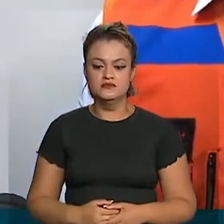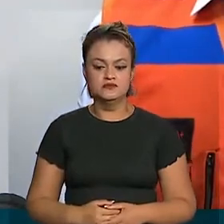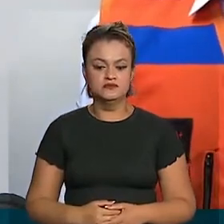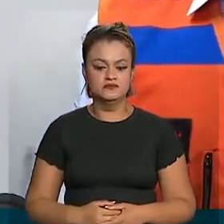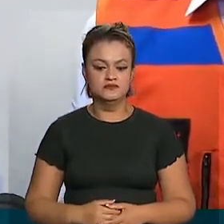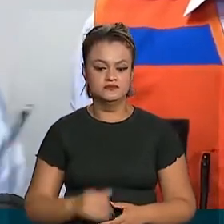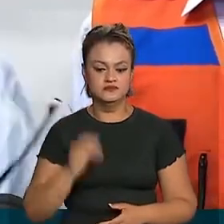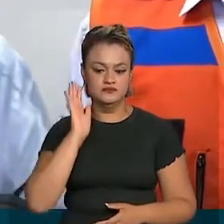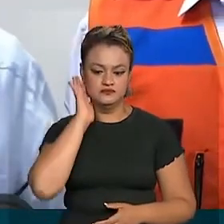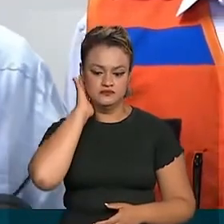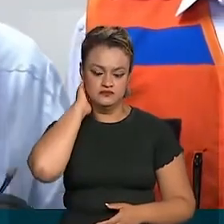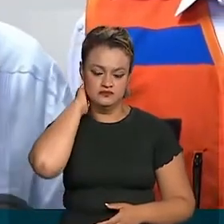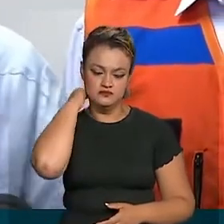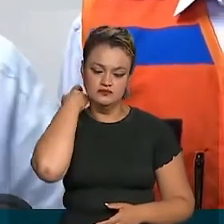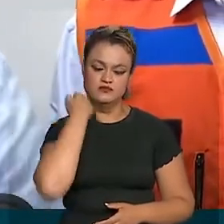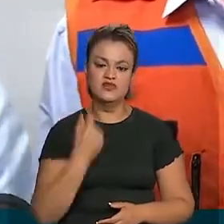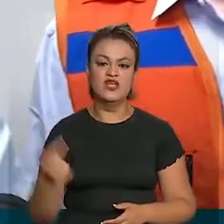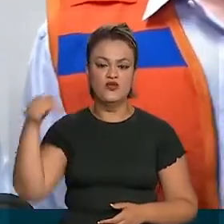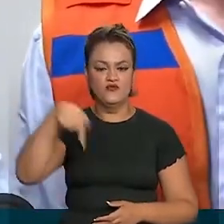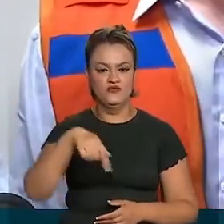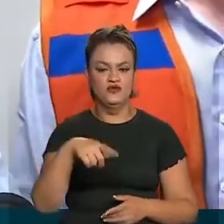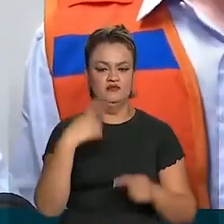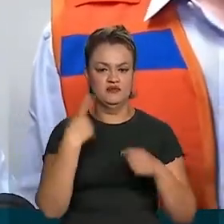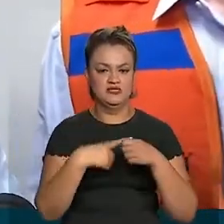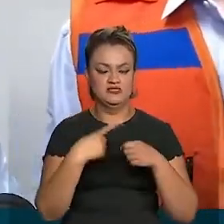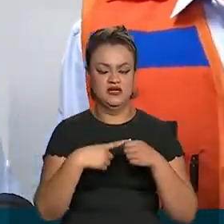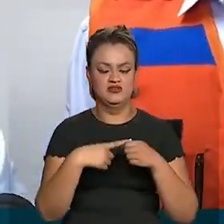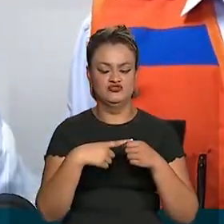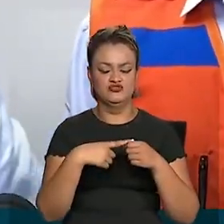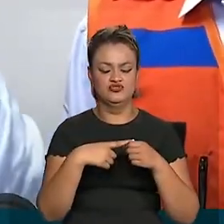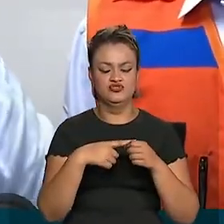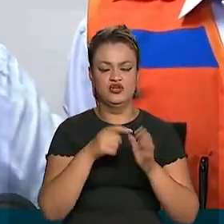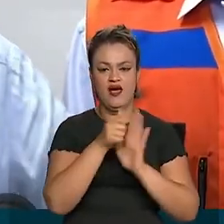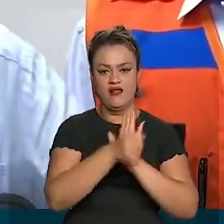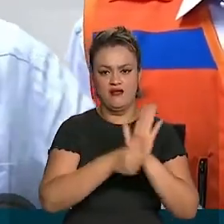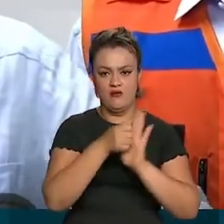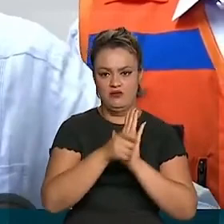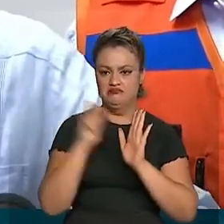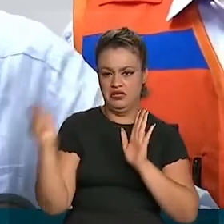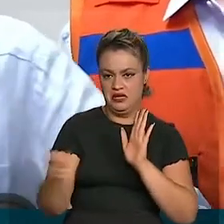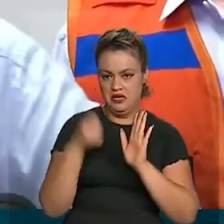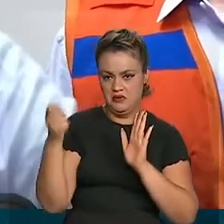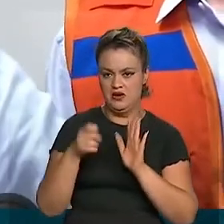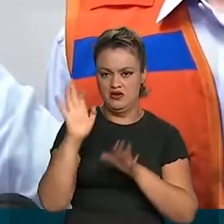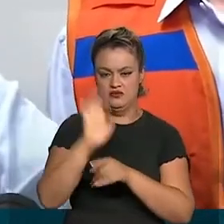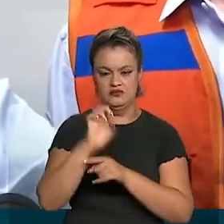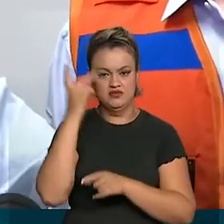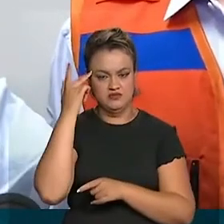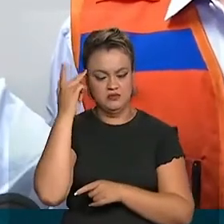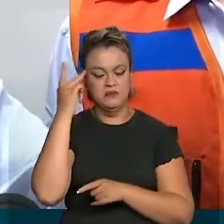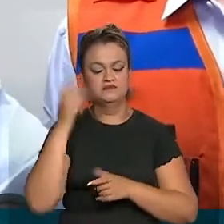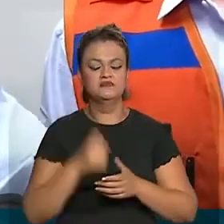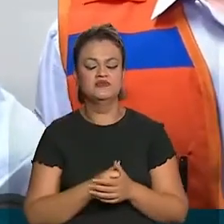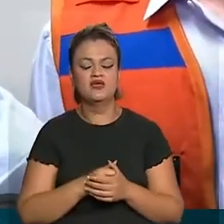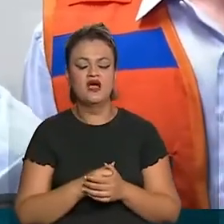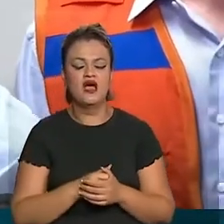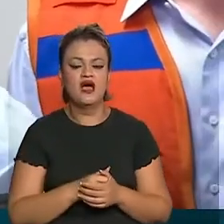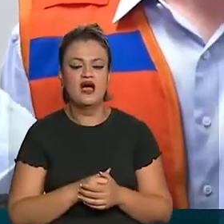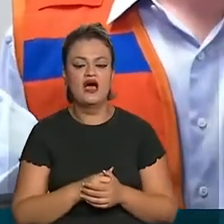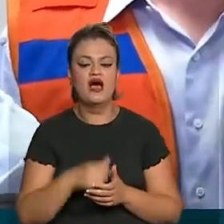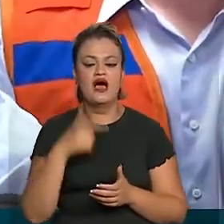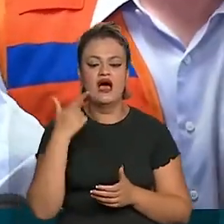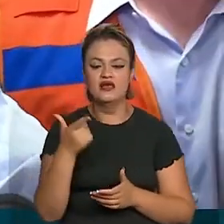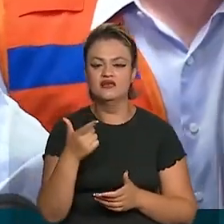Eu tomei a decisão de vir a Araraquara, porque eu estava em São Paulo e, antes de voltar a Brasília, eu queria